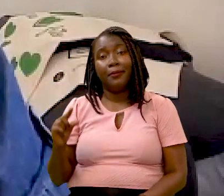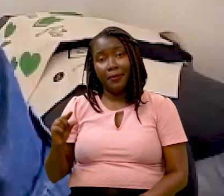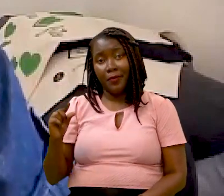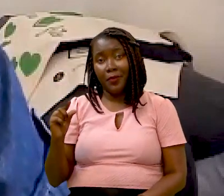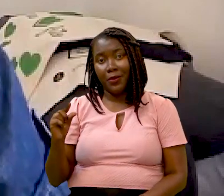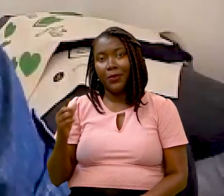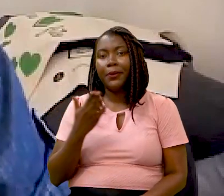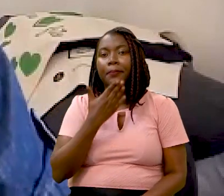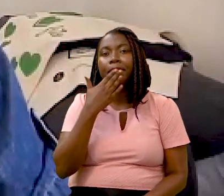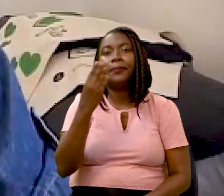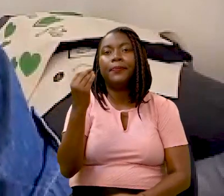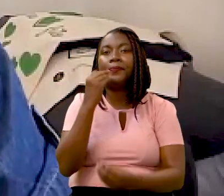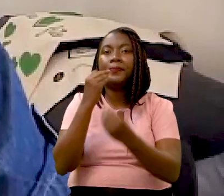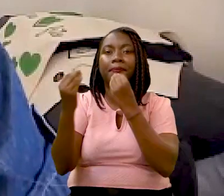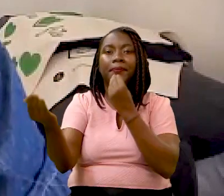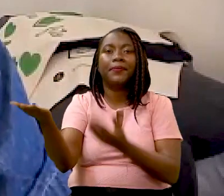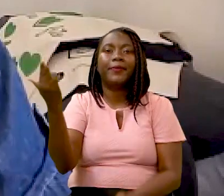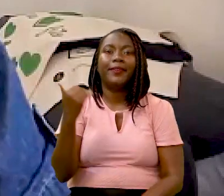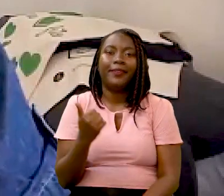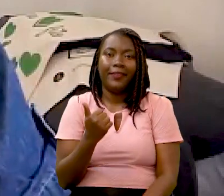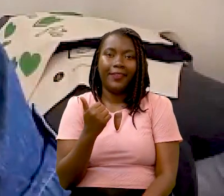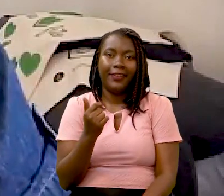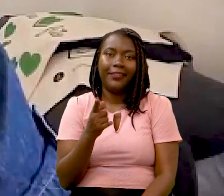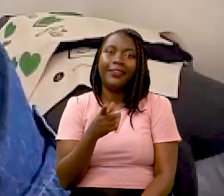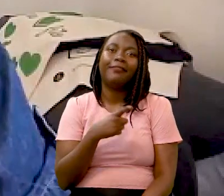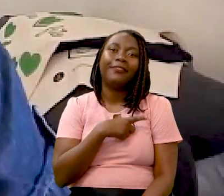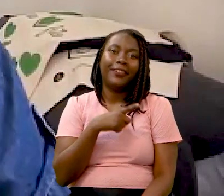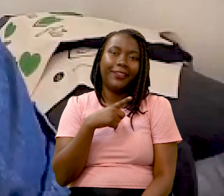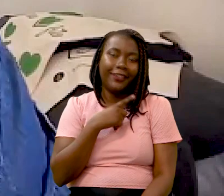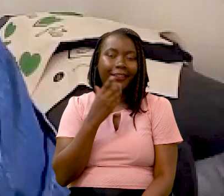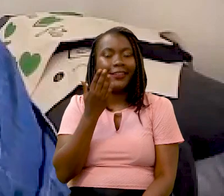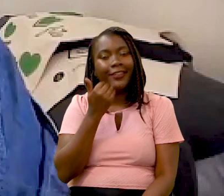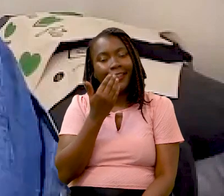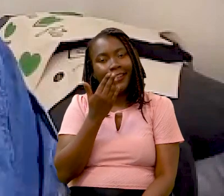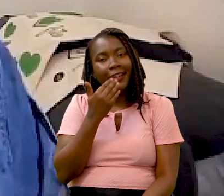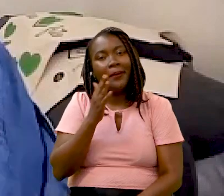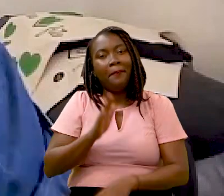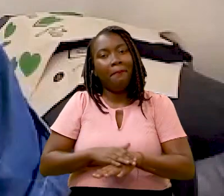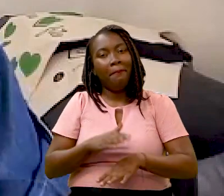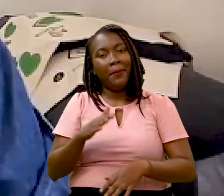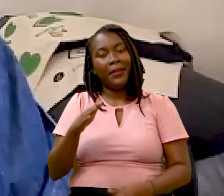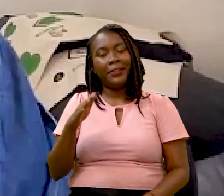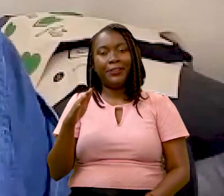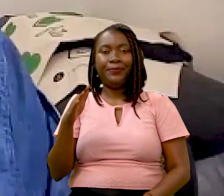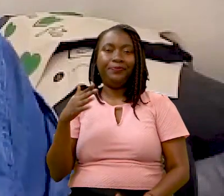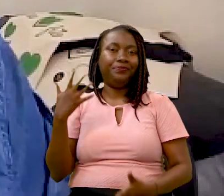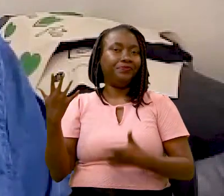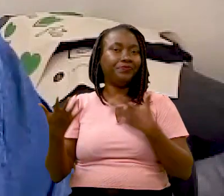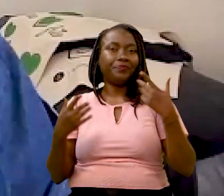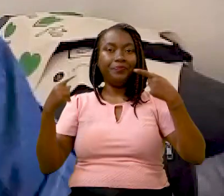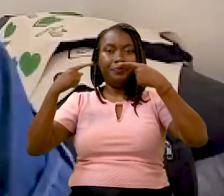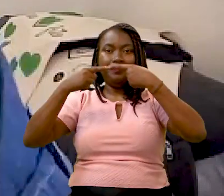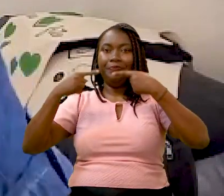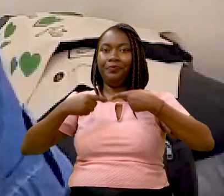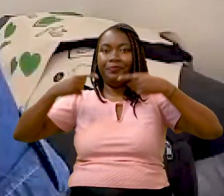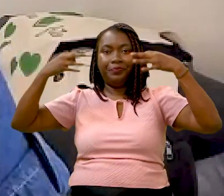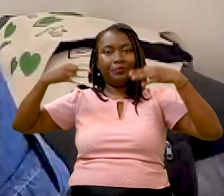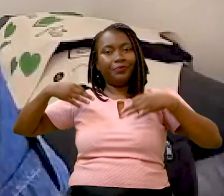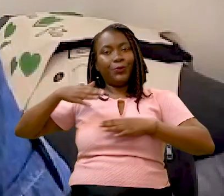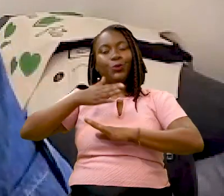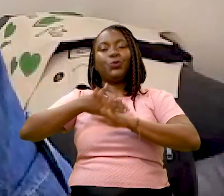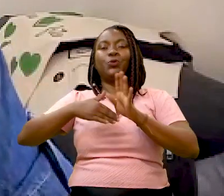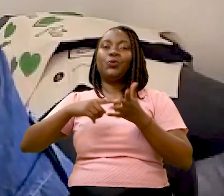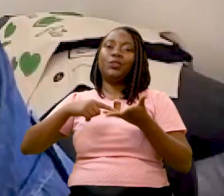do que pedir um sanduíche. E você vai ter uma alimentação mais adequada em todos